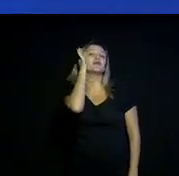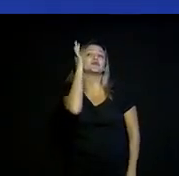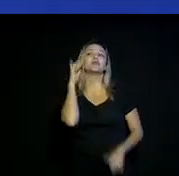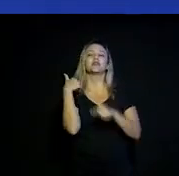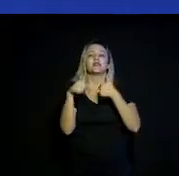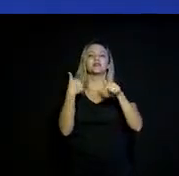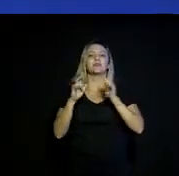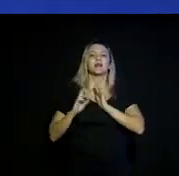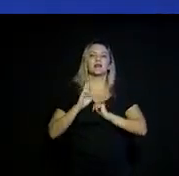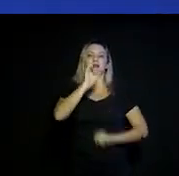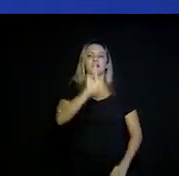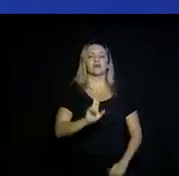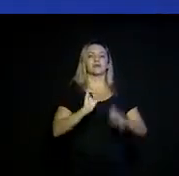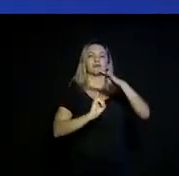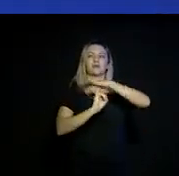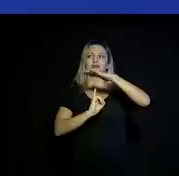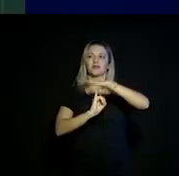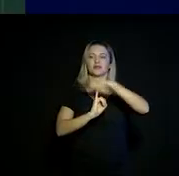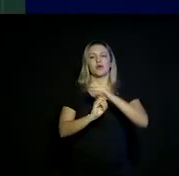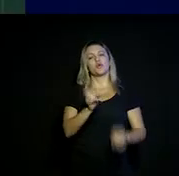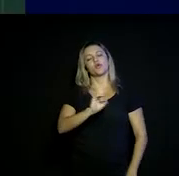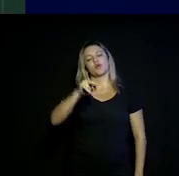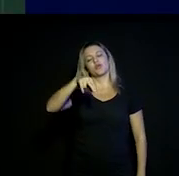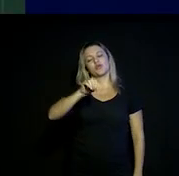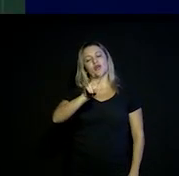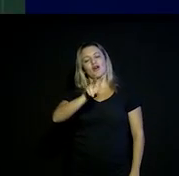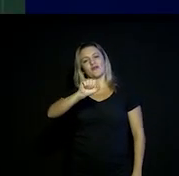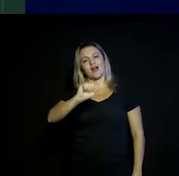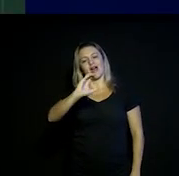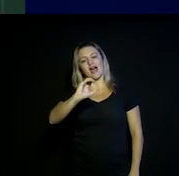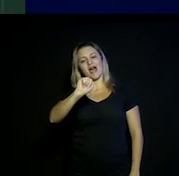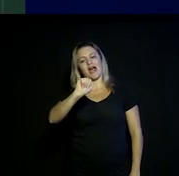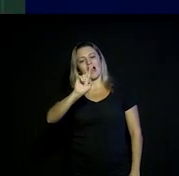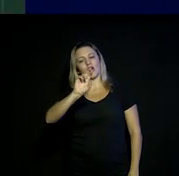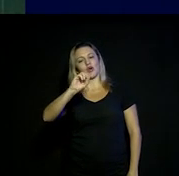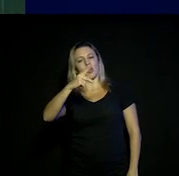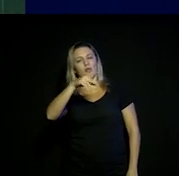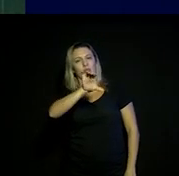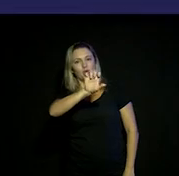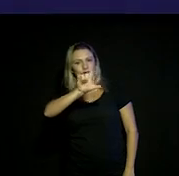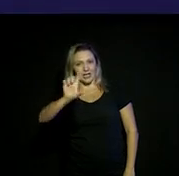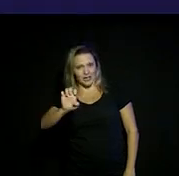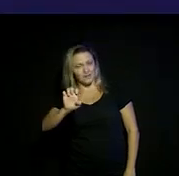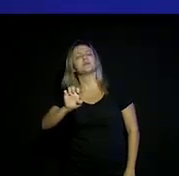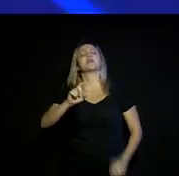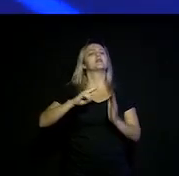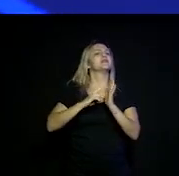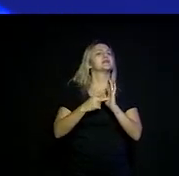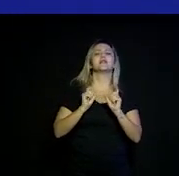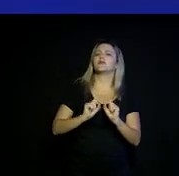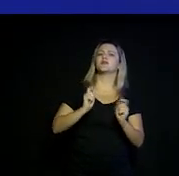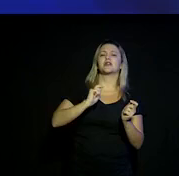trabalho como porta-voz de uma instituição que é Nova Acrópole. Nossa ideia é tornar filosofia algo